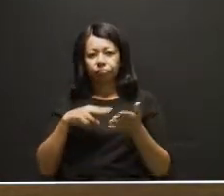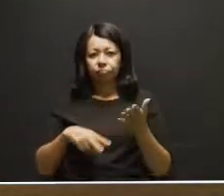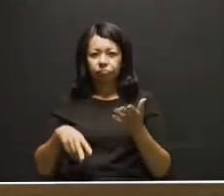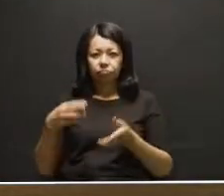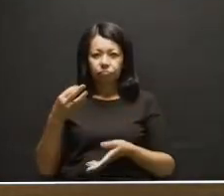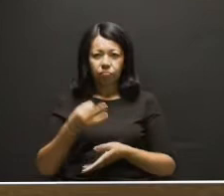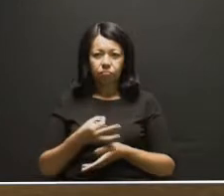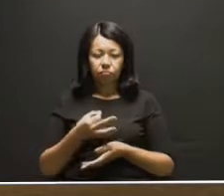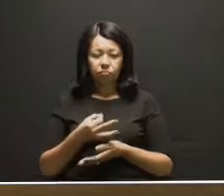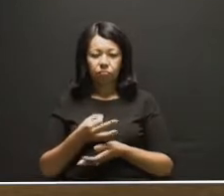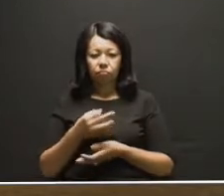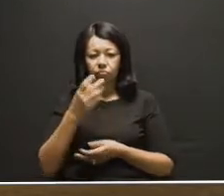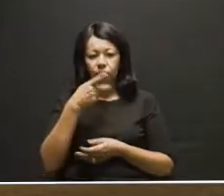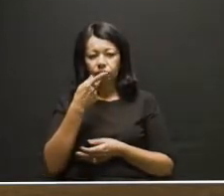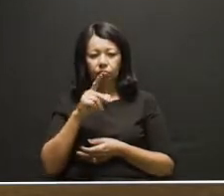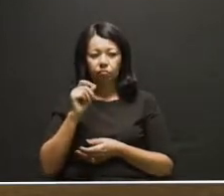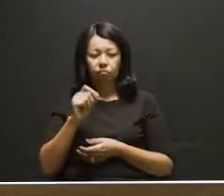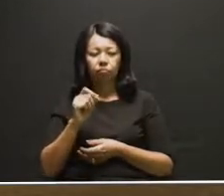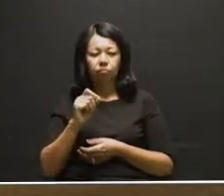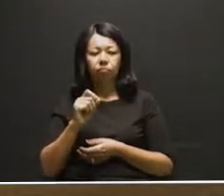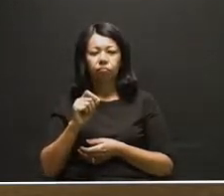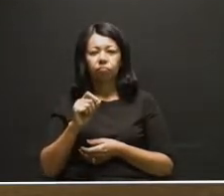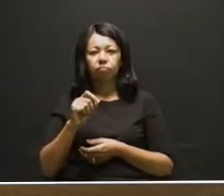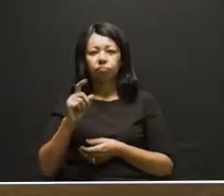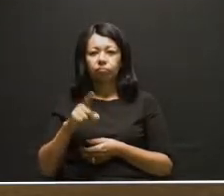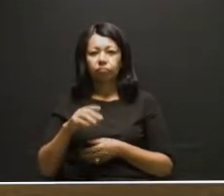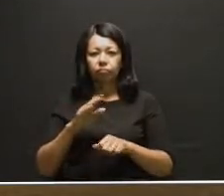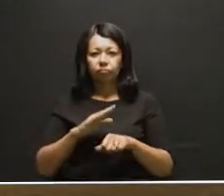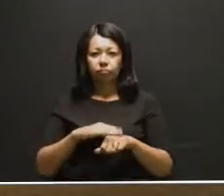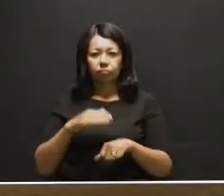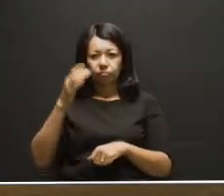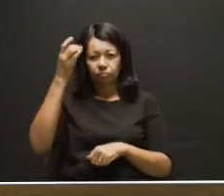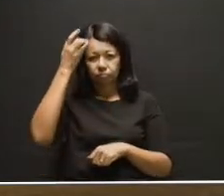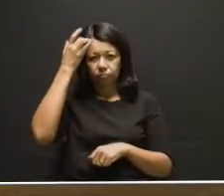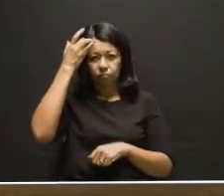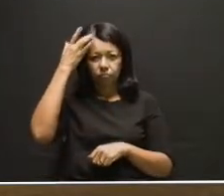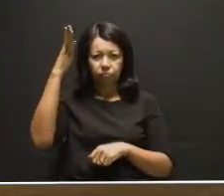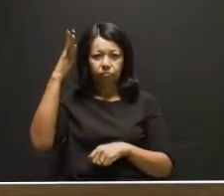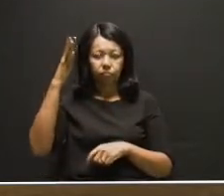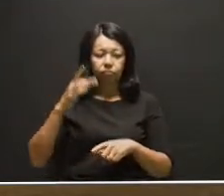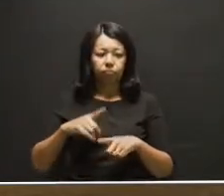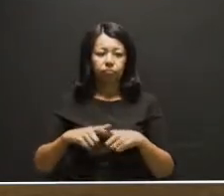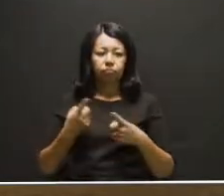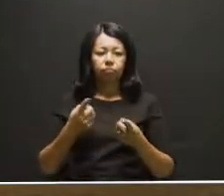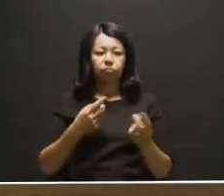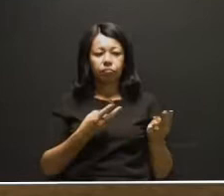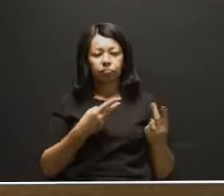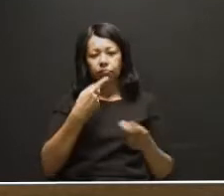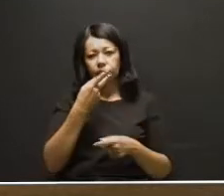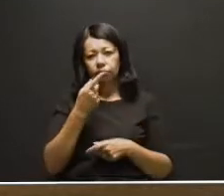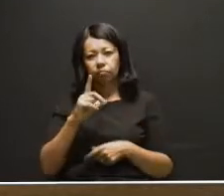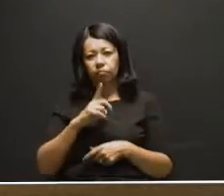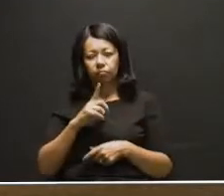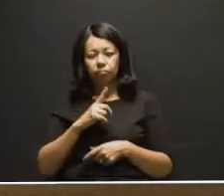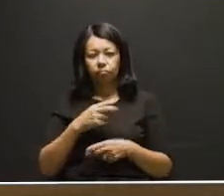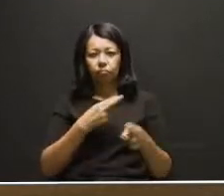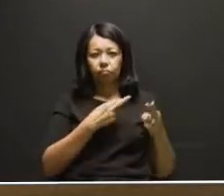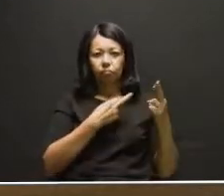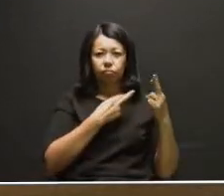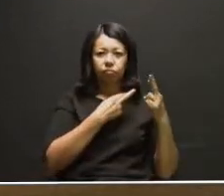óbvio que ele acabará facilitando é só que aí quando a gente disse tem algumas responsabilidades